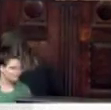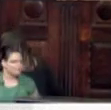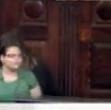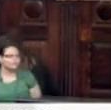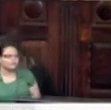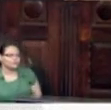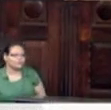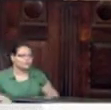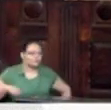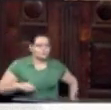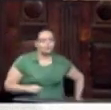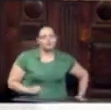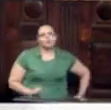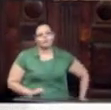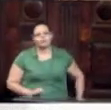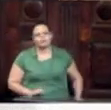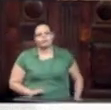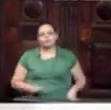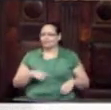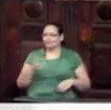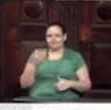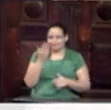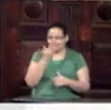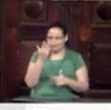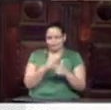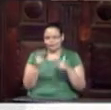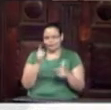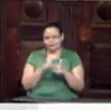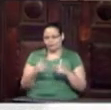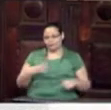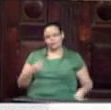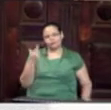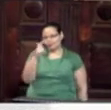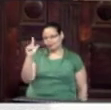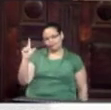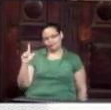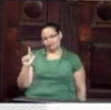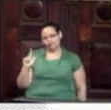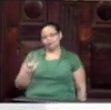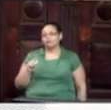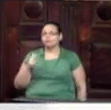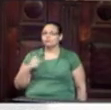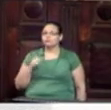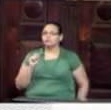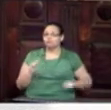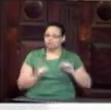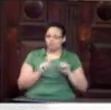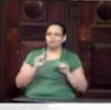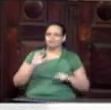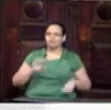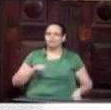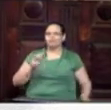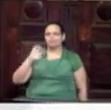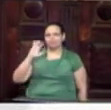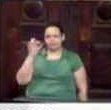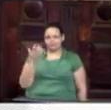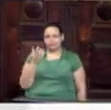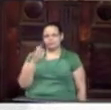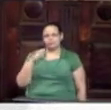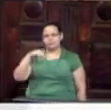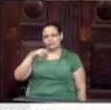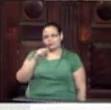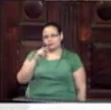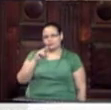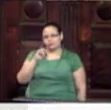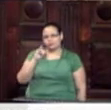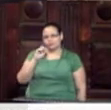não correm esse risco, então a gente não vê problema que o risco está no filho dos outros. Porque é isso que acontece. A Maria Eduarda, que foi um